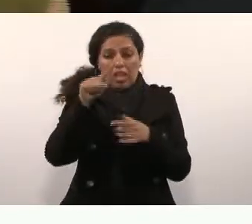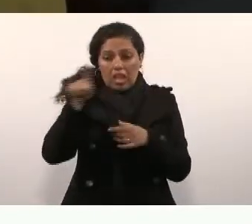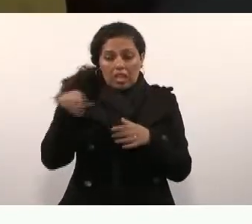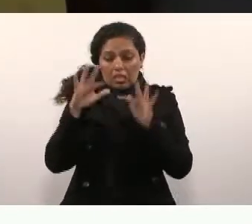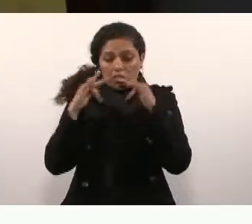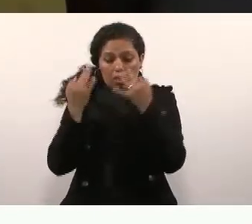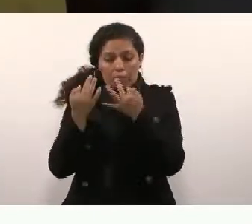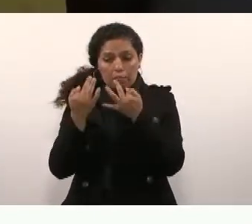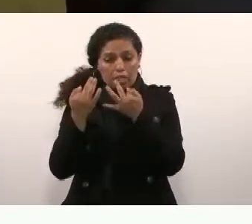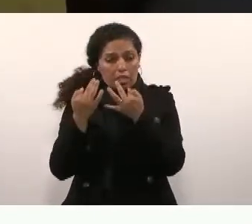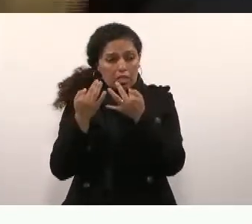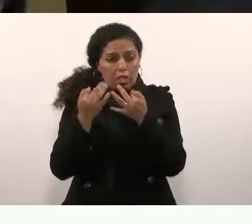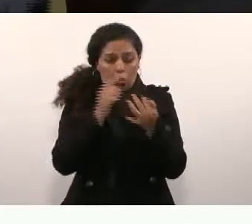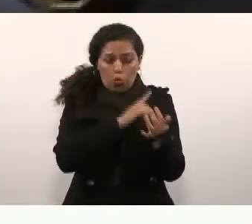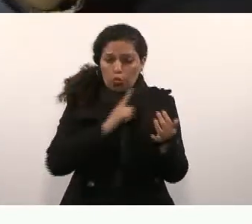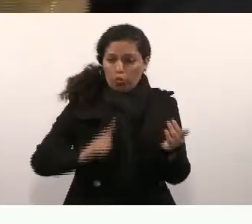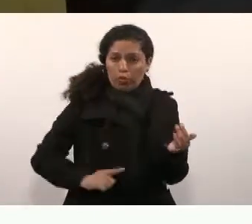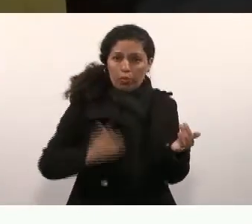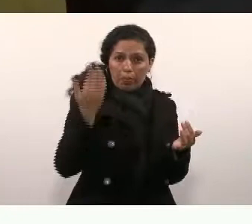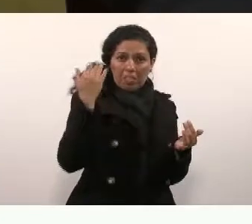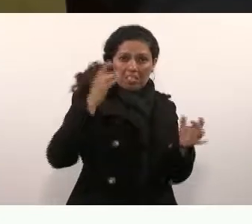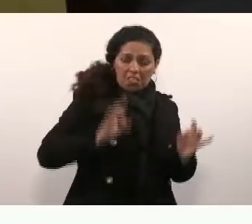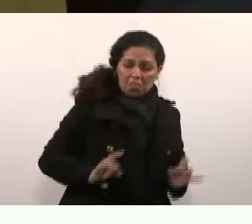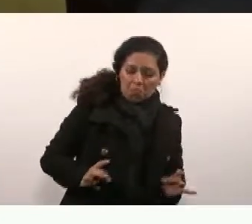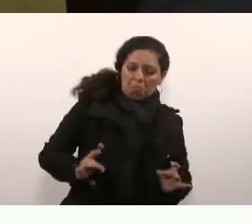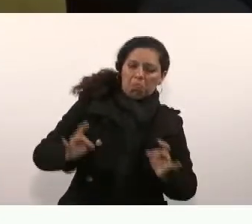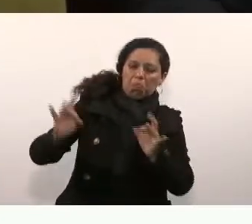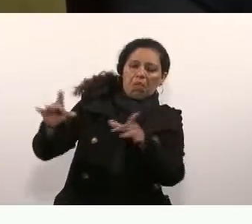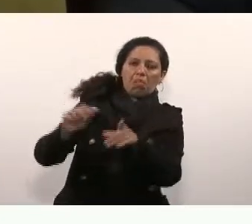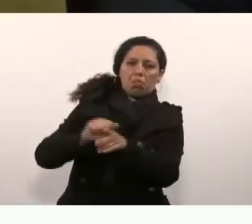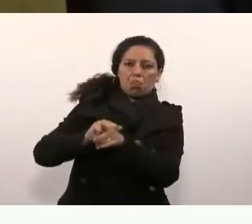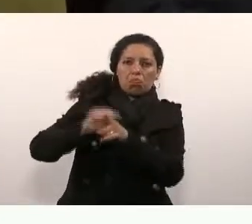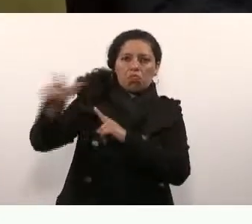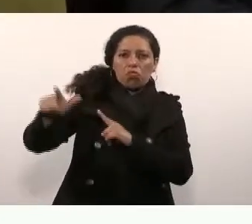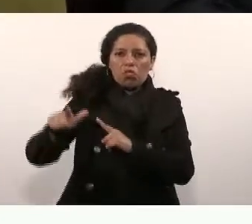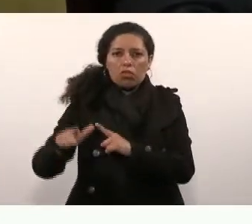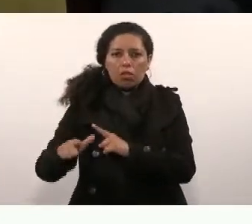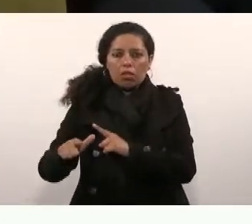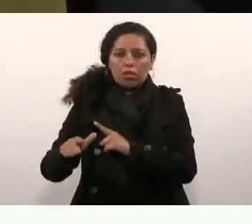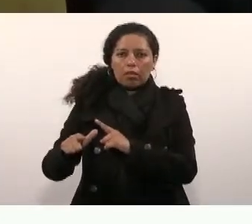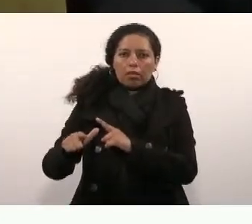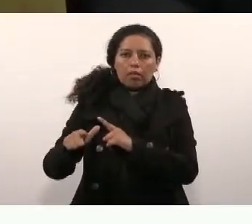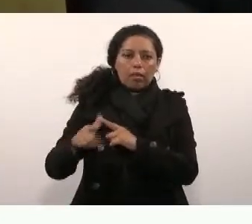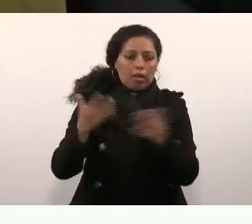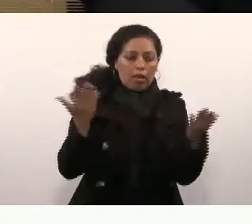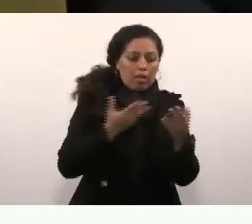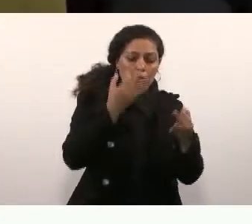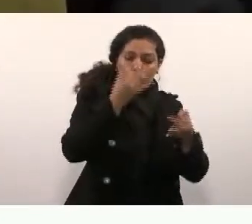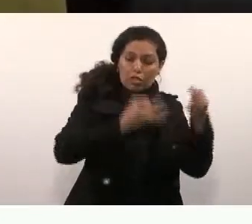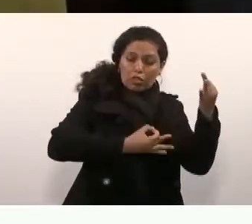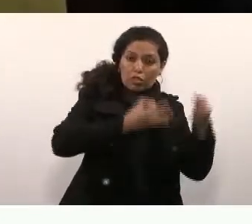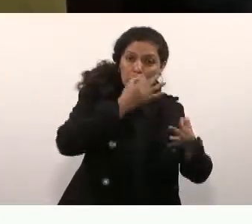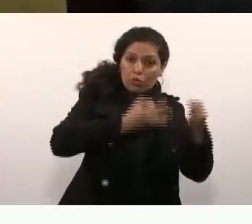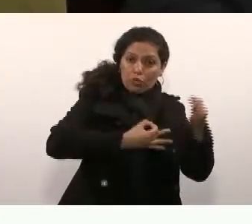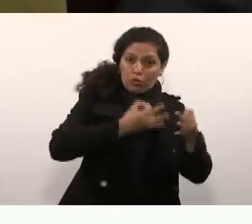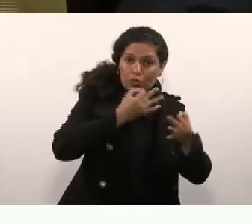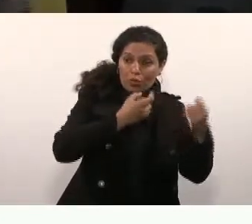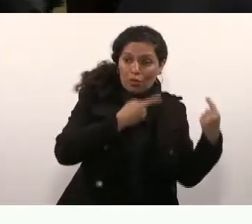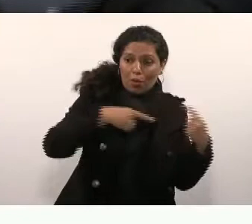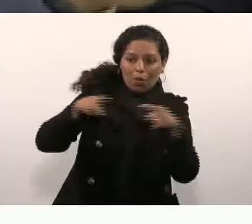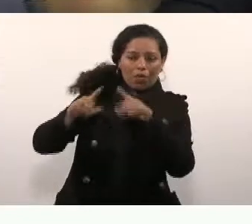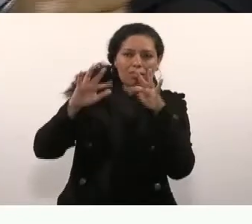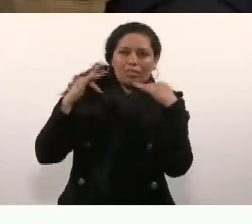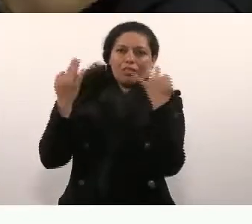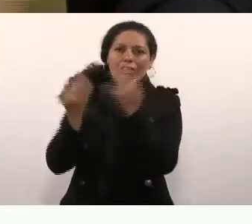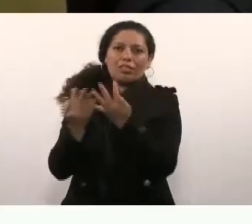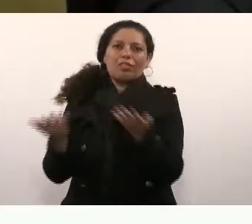receber indenização, réus em processo, não podendo ser beneficiado por um governo que agiu com corrupção e estão